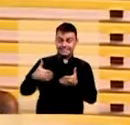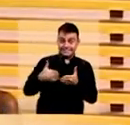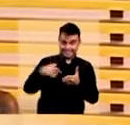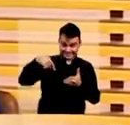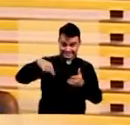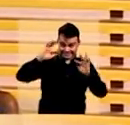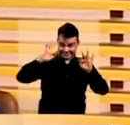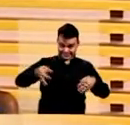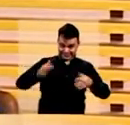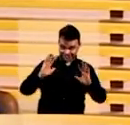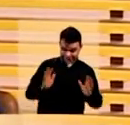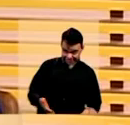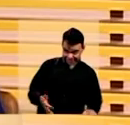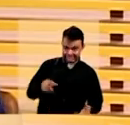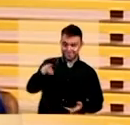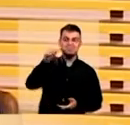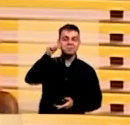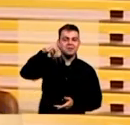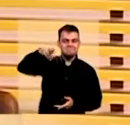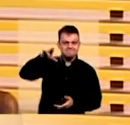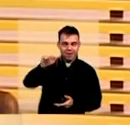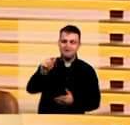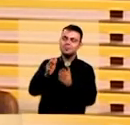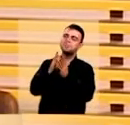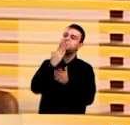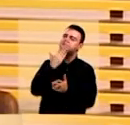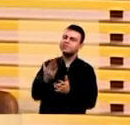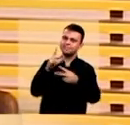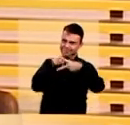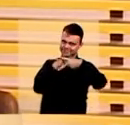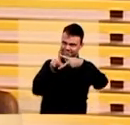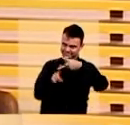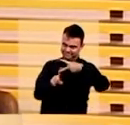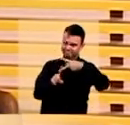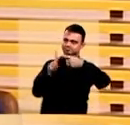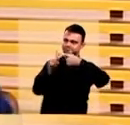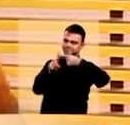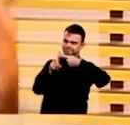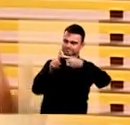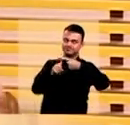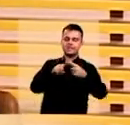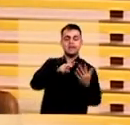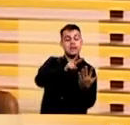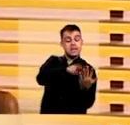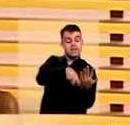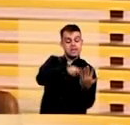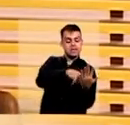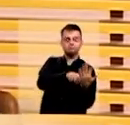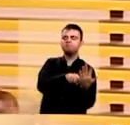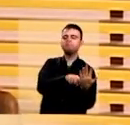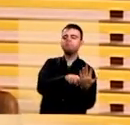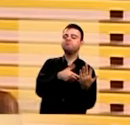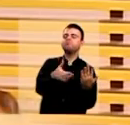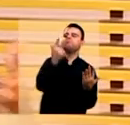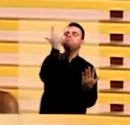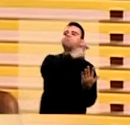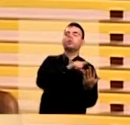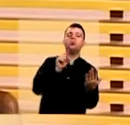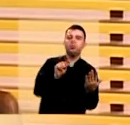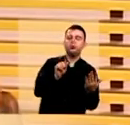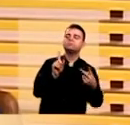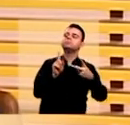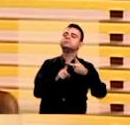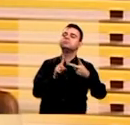aqui para o final do programa, então eu queria pedir duas coisas. Na sua opinião, o que se ganha lendo, né? Quem lê ganha o